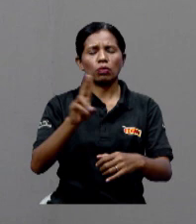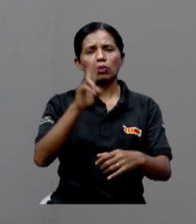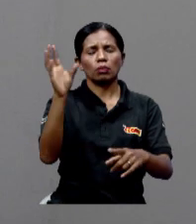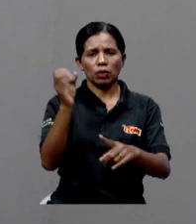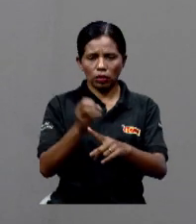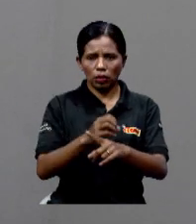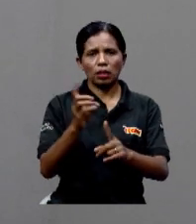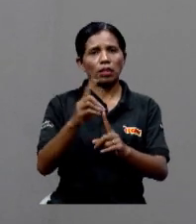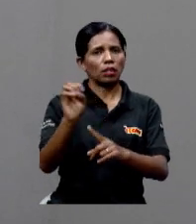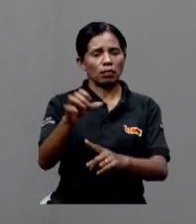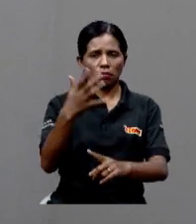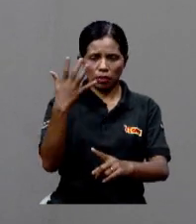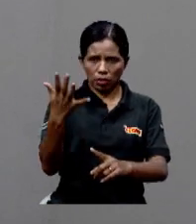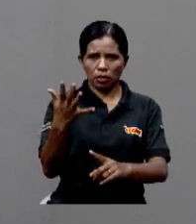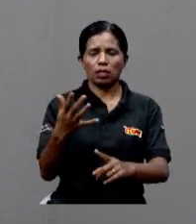dia 15, né, Bele,